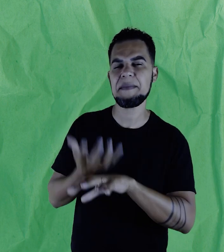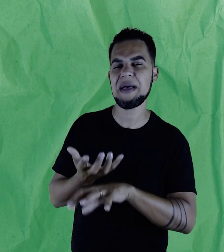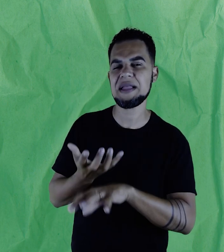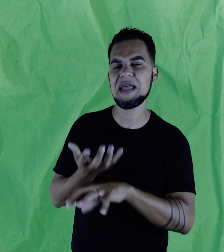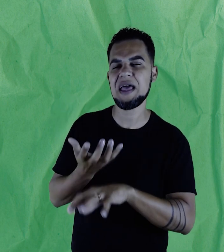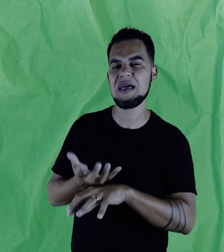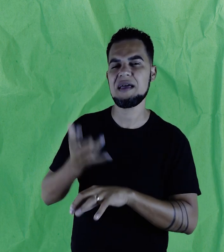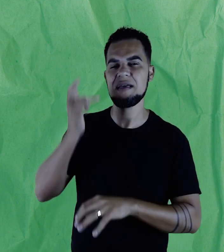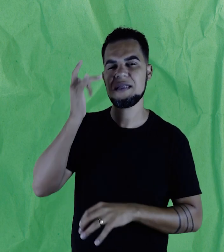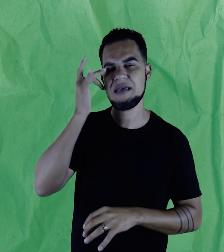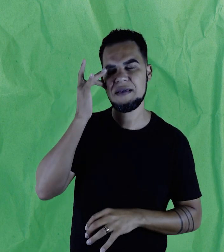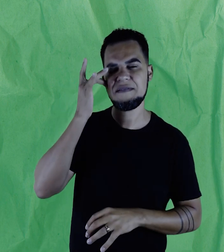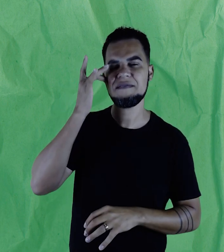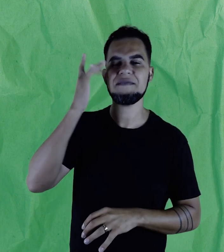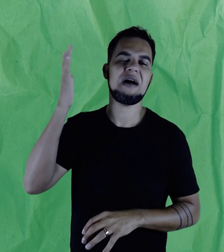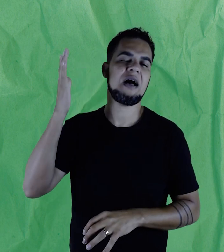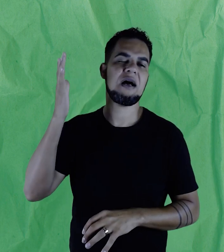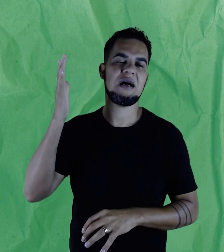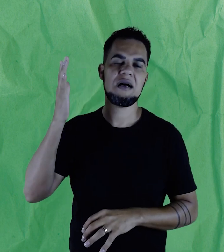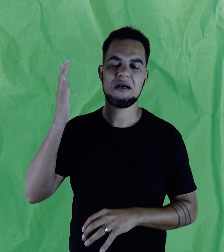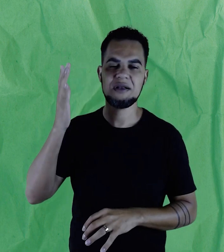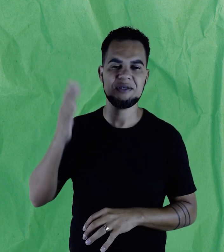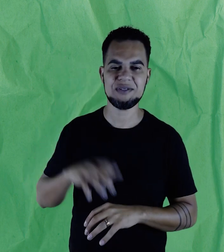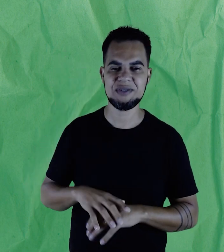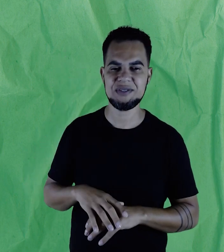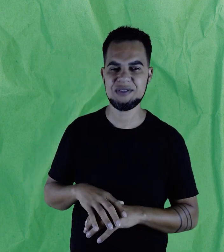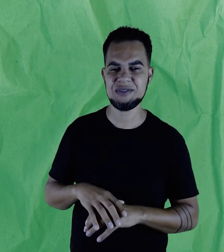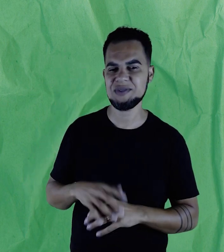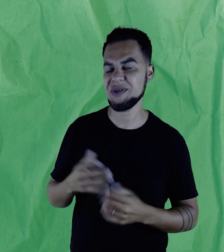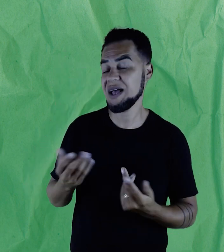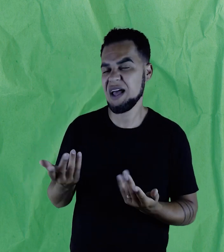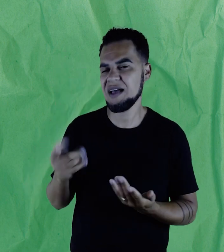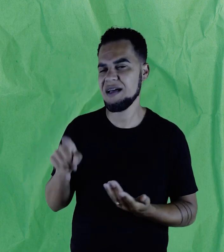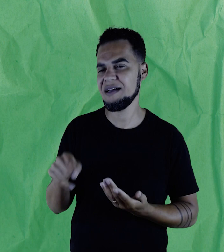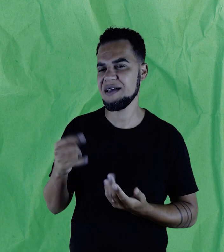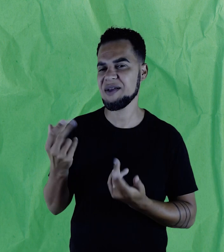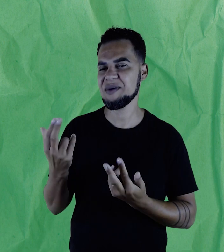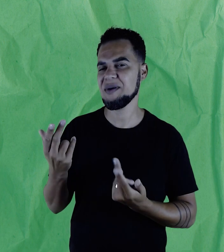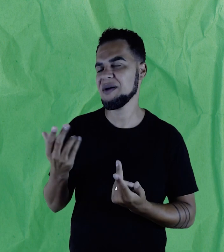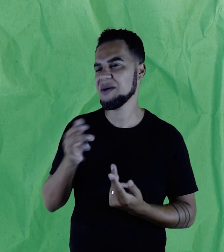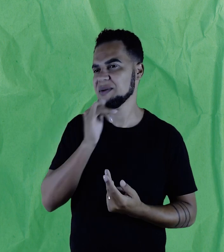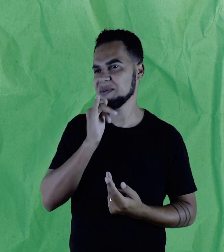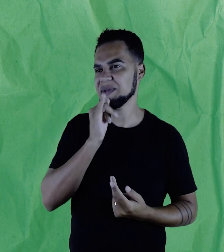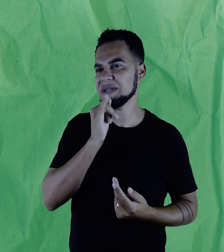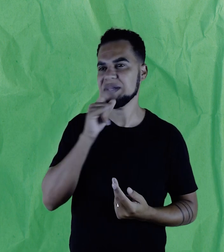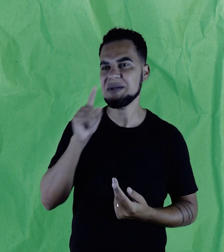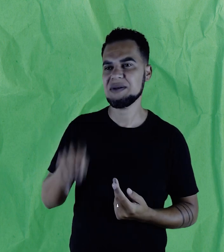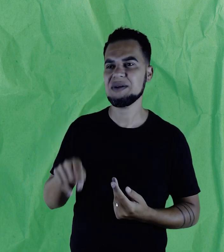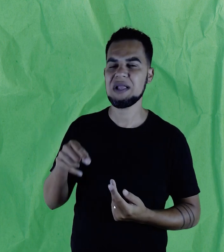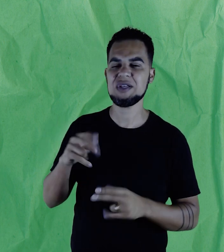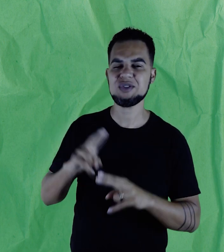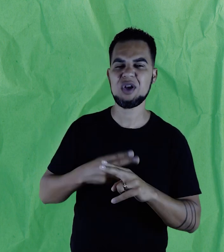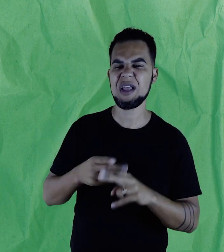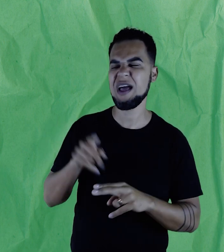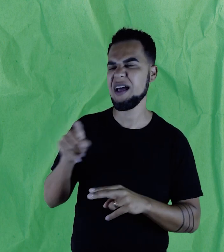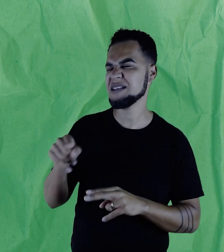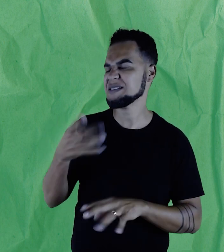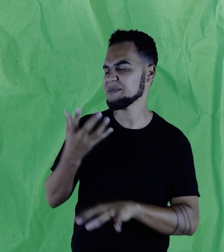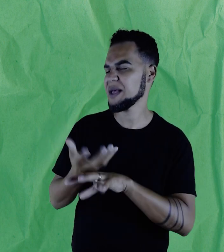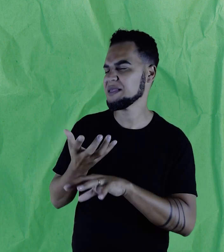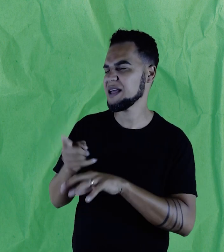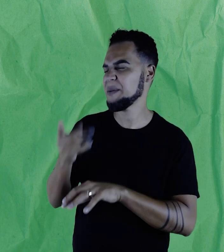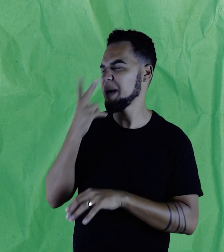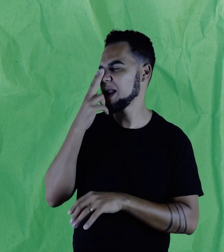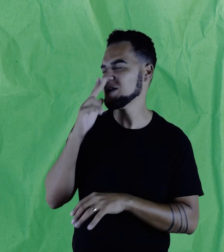gostosa, enfim, eu fiz aí a analogia entre um determinado elemento, que é a matéria, e a palavra chocolate, trazendo